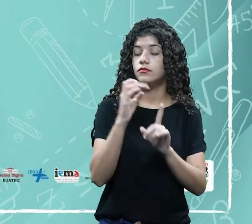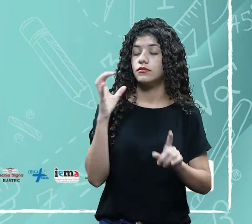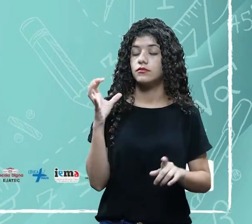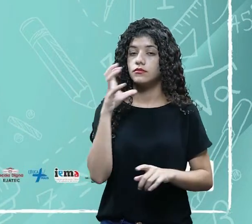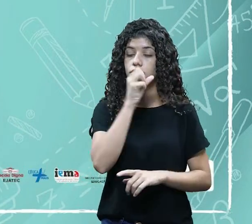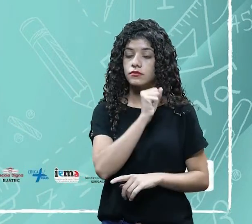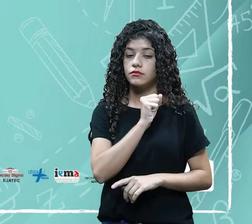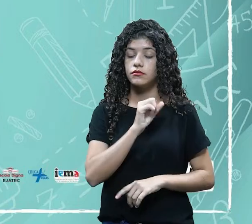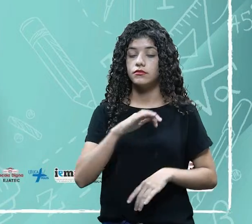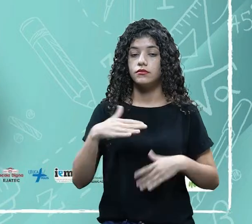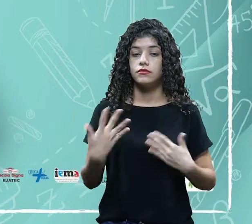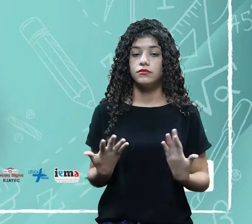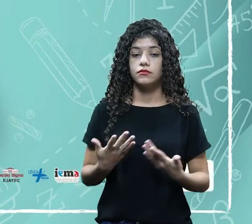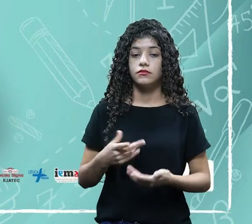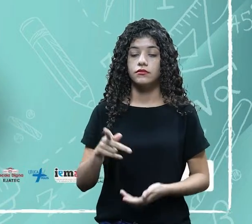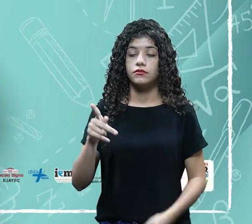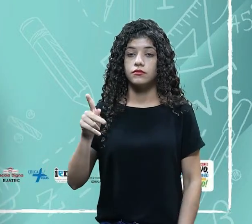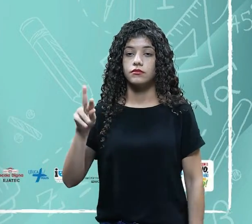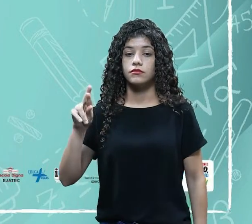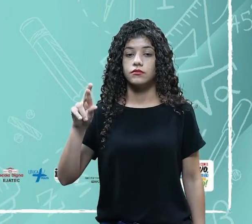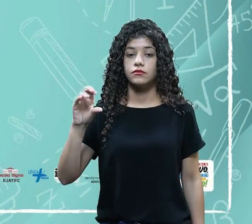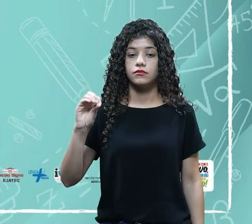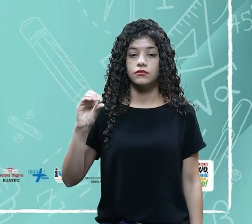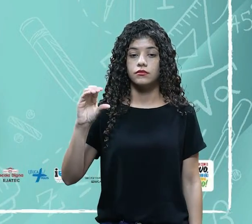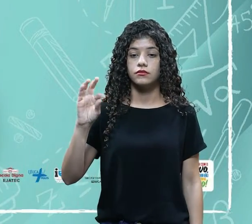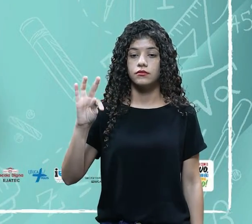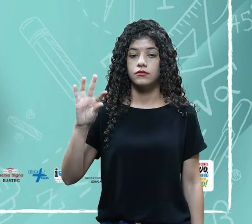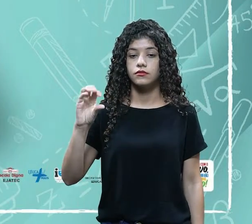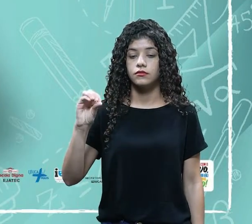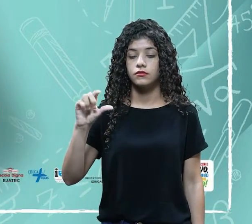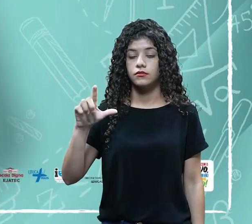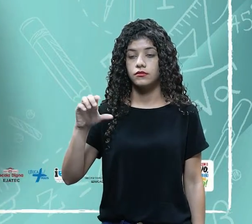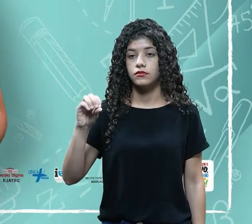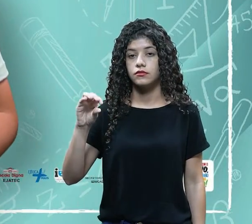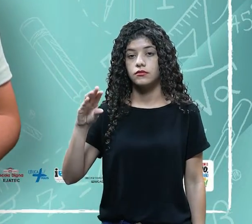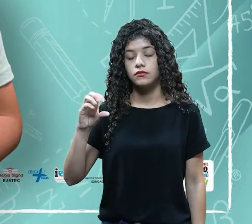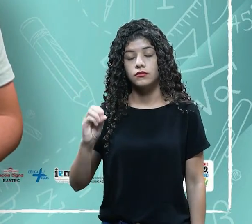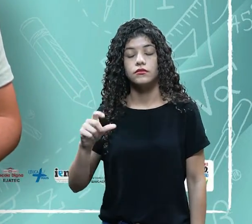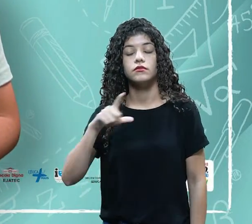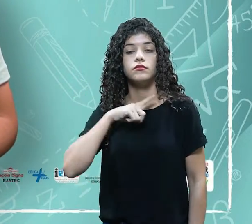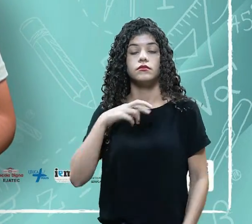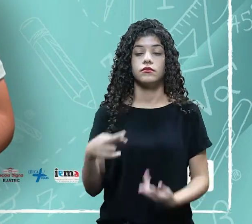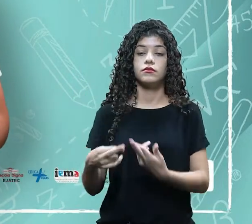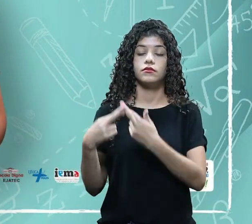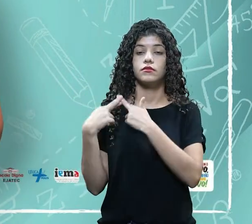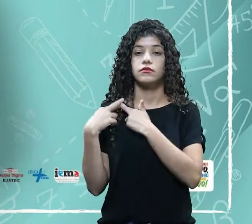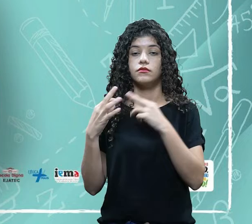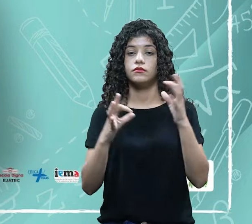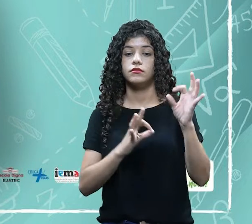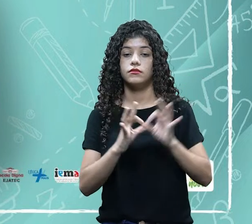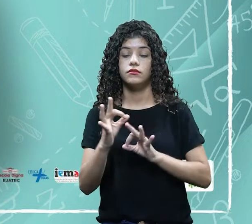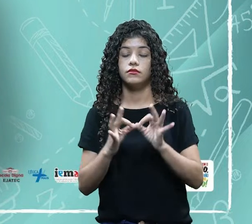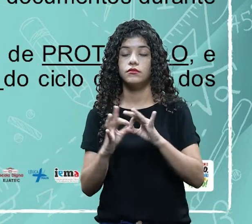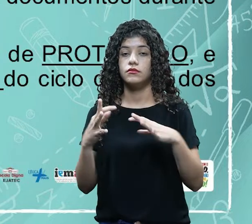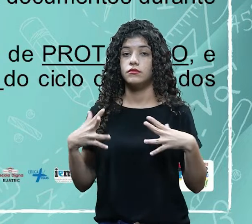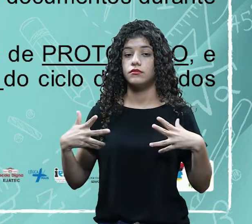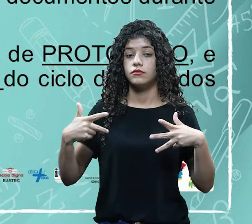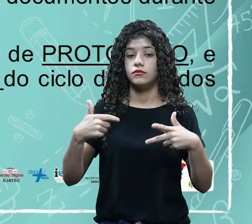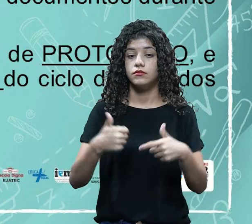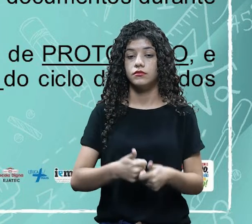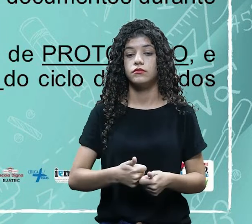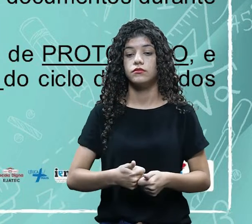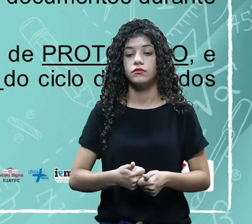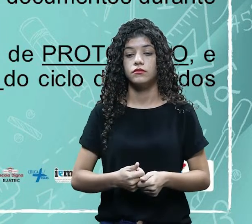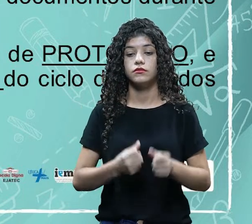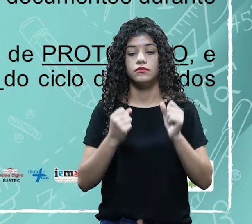Então, o setor de protocolo, ele é encarregado de tudo isso. É ele quem organiza, né, essas situações. Como aqui